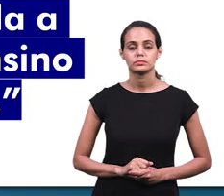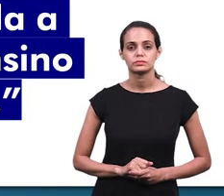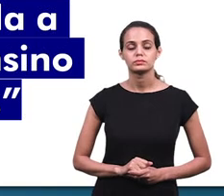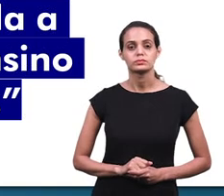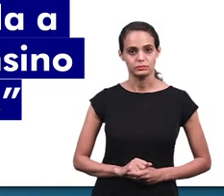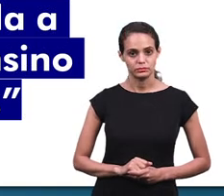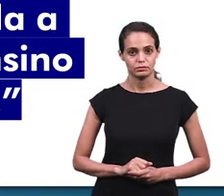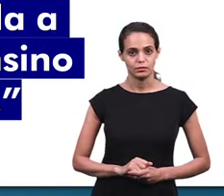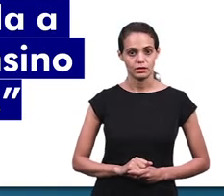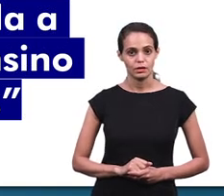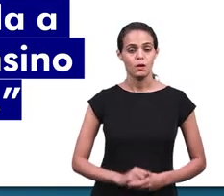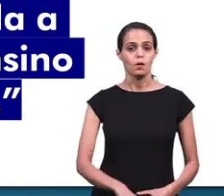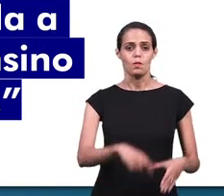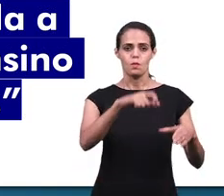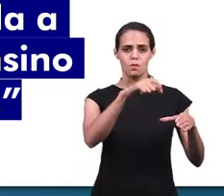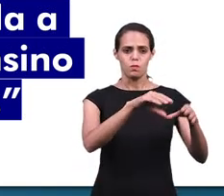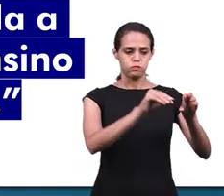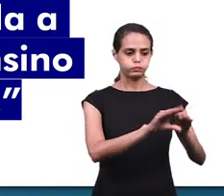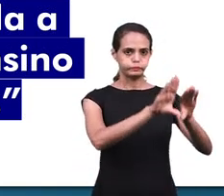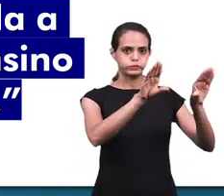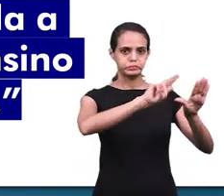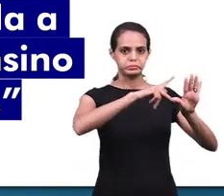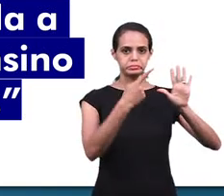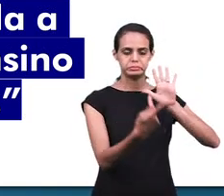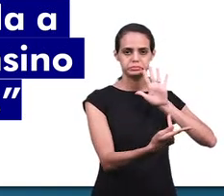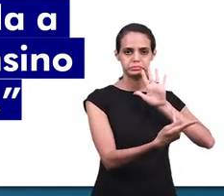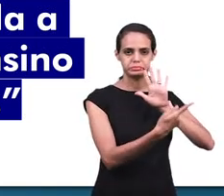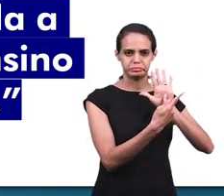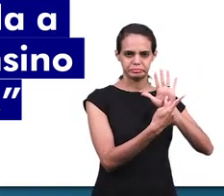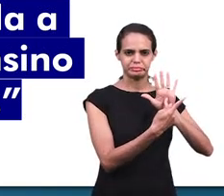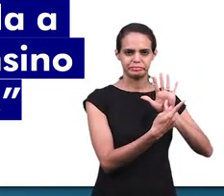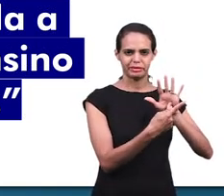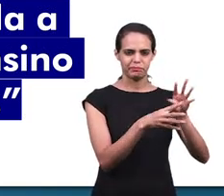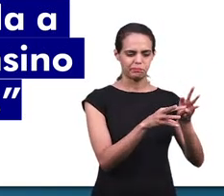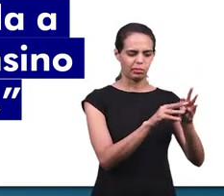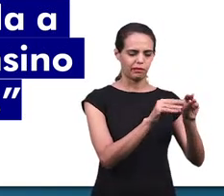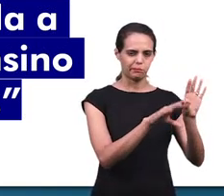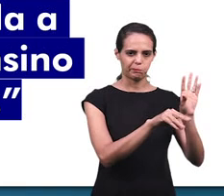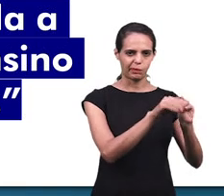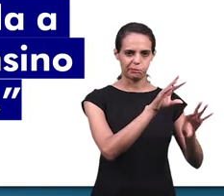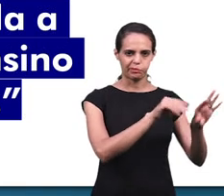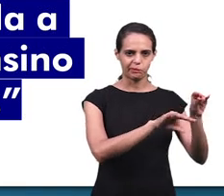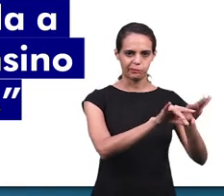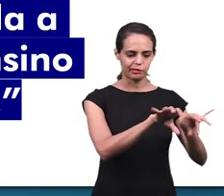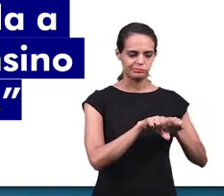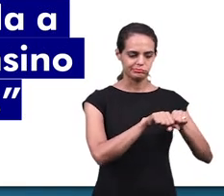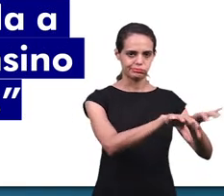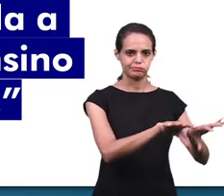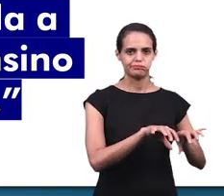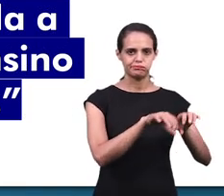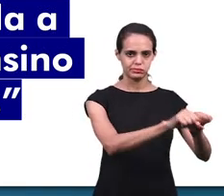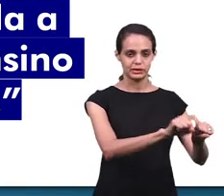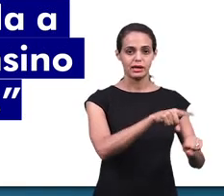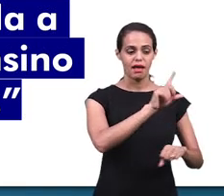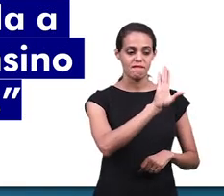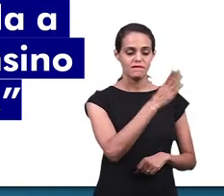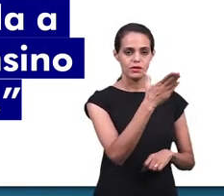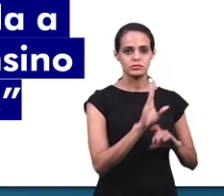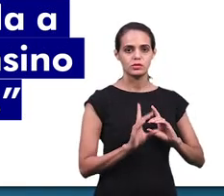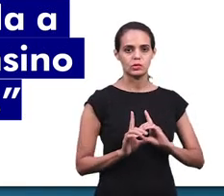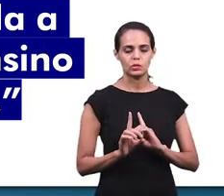o fermento da parábola fala daquele que leveda toda a massa, que é a